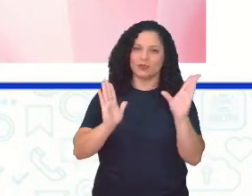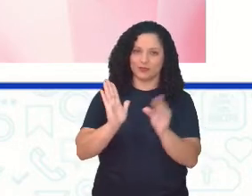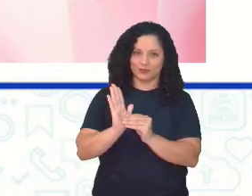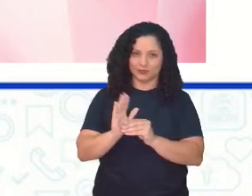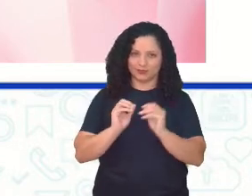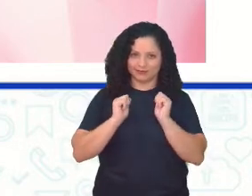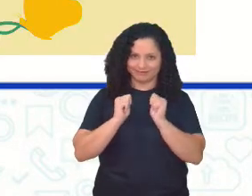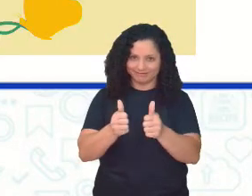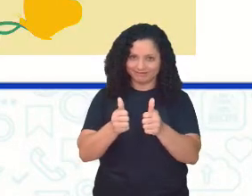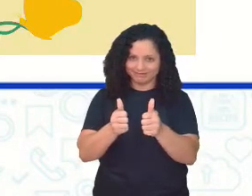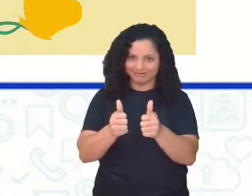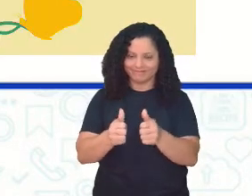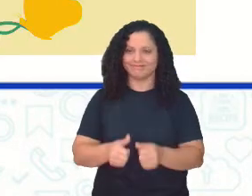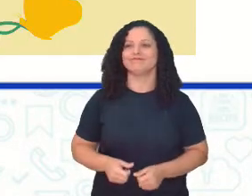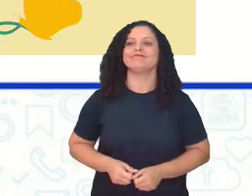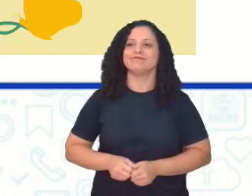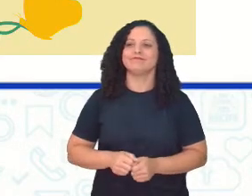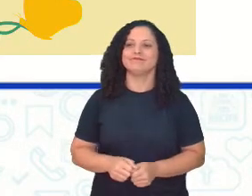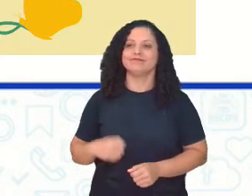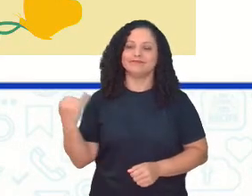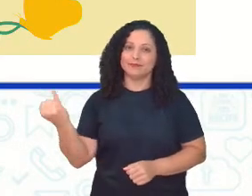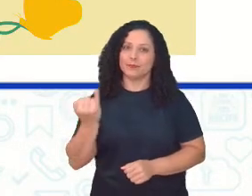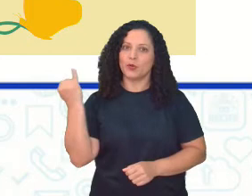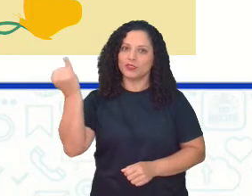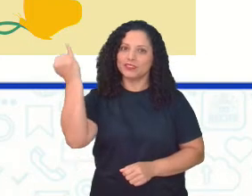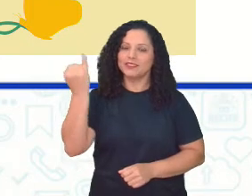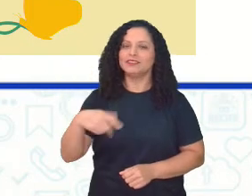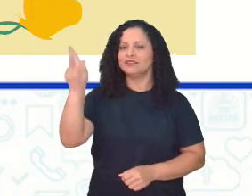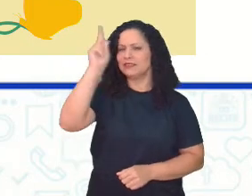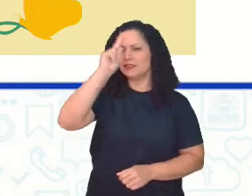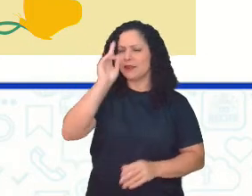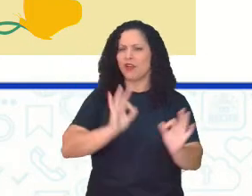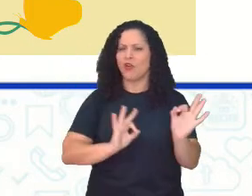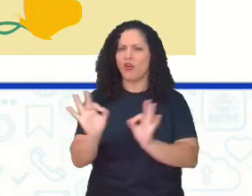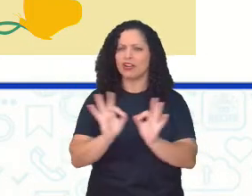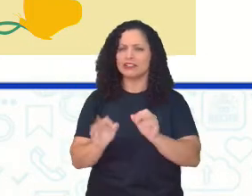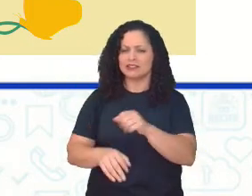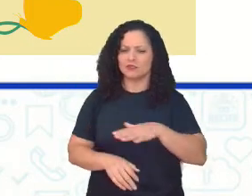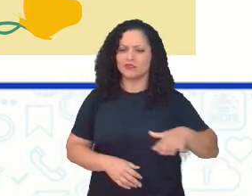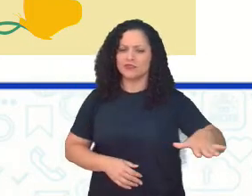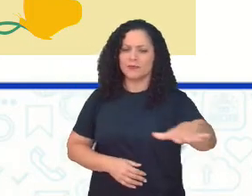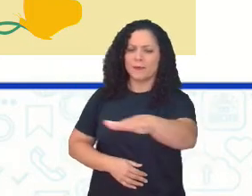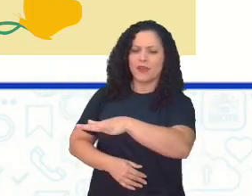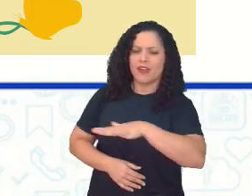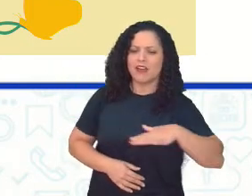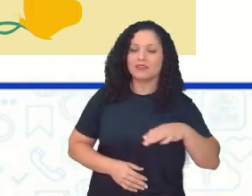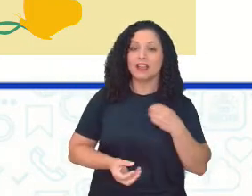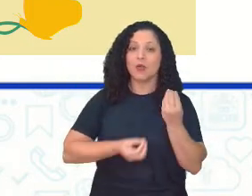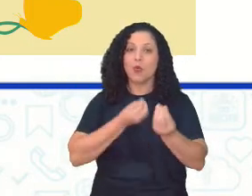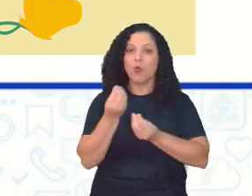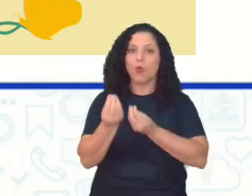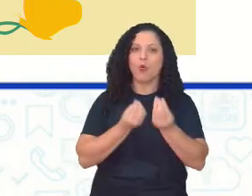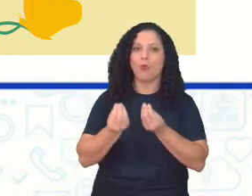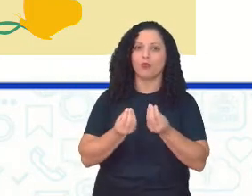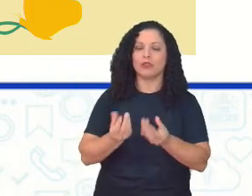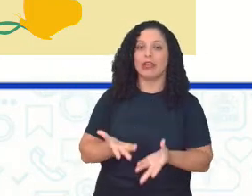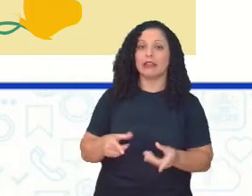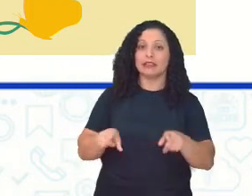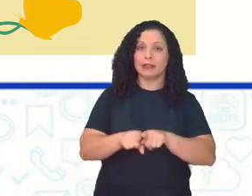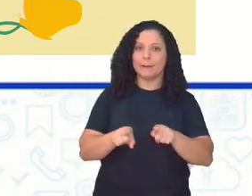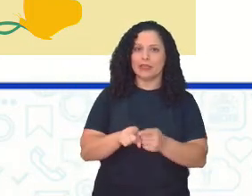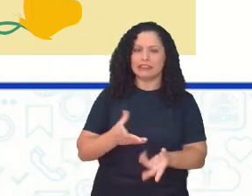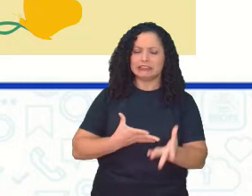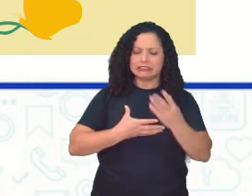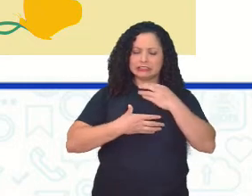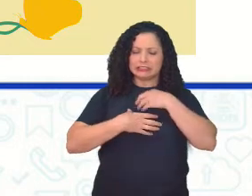ok? Importante lembrar, né, que a gente organizar o espaço é um jeito Sim, da gente se organizar internamente para estudar,